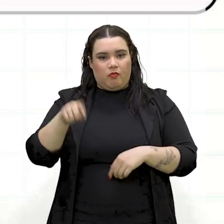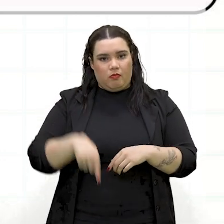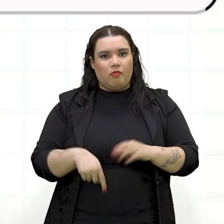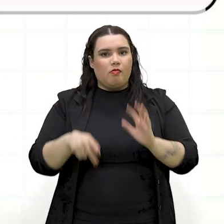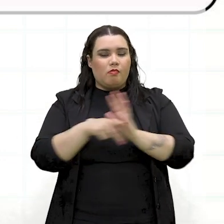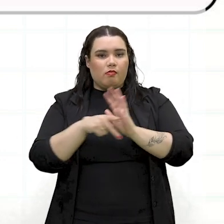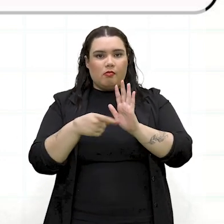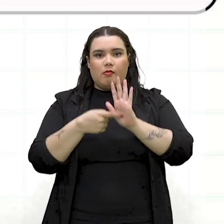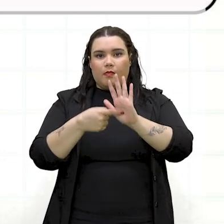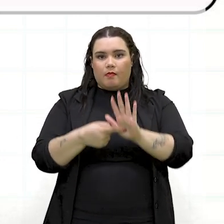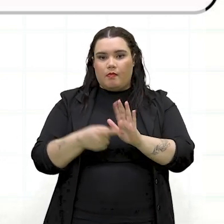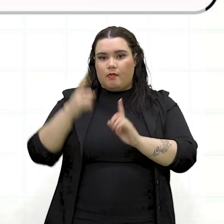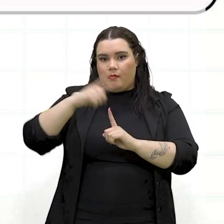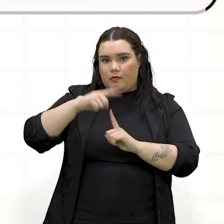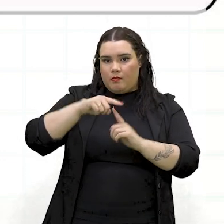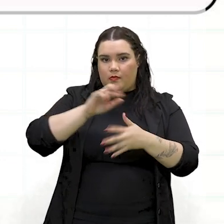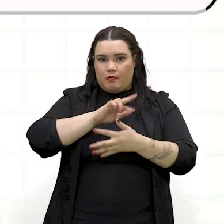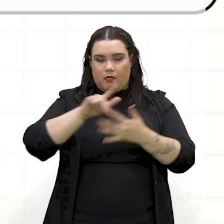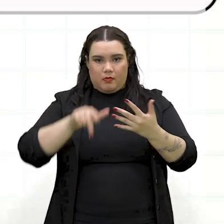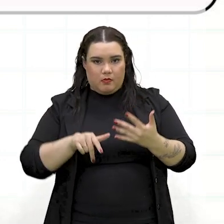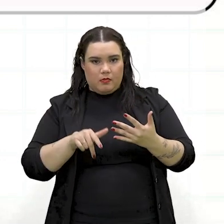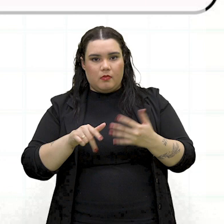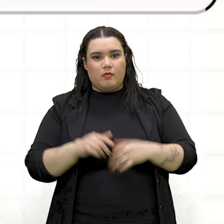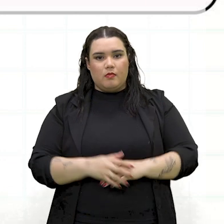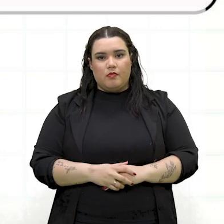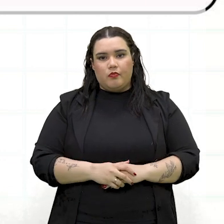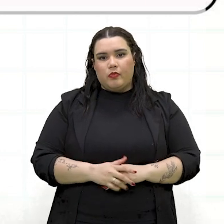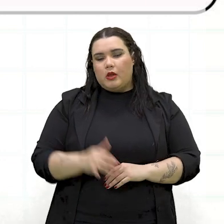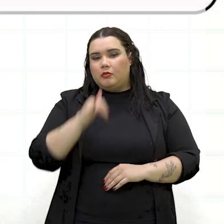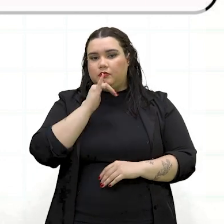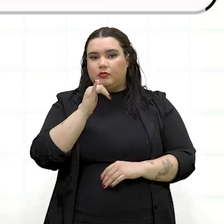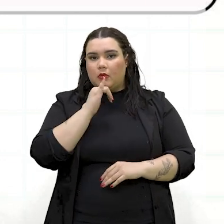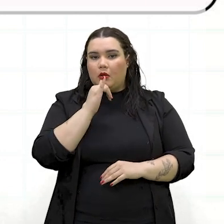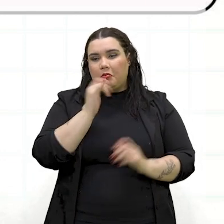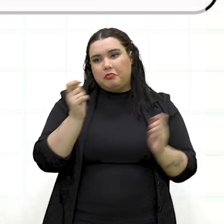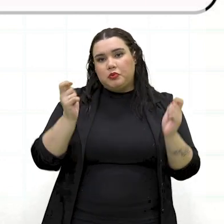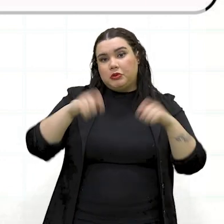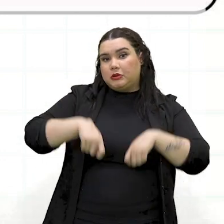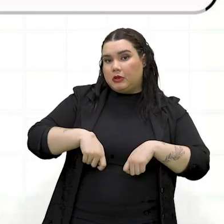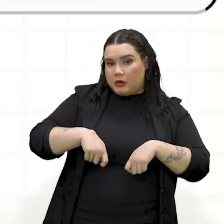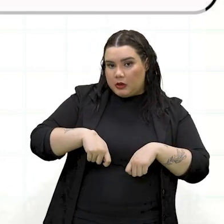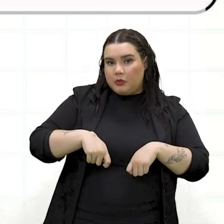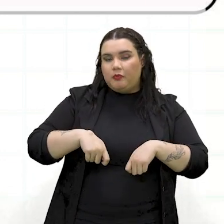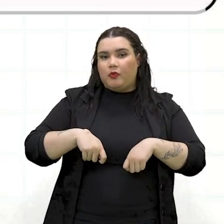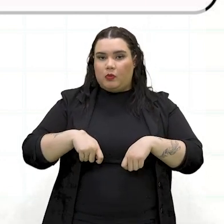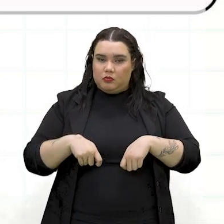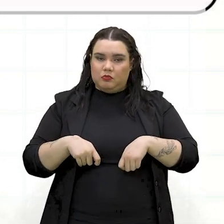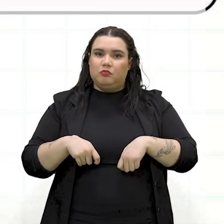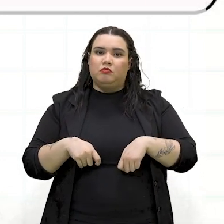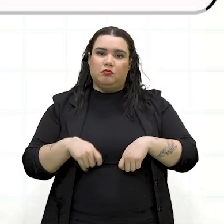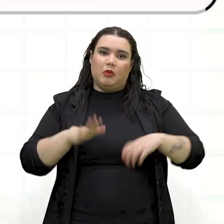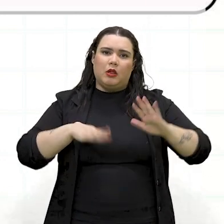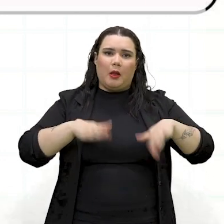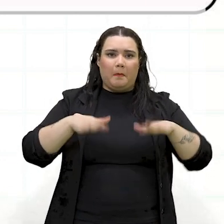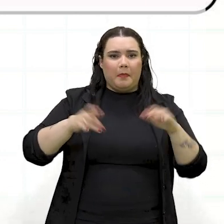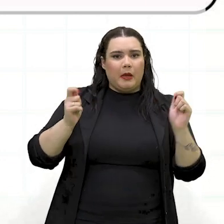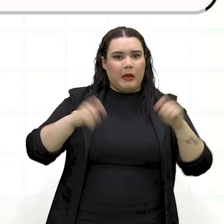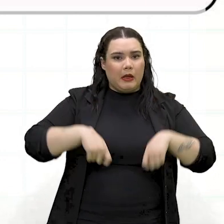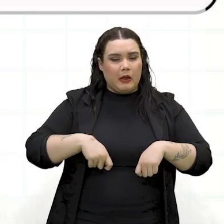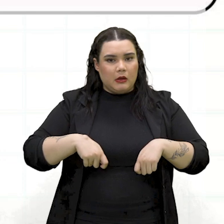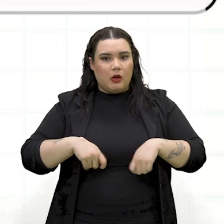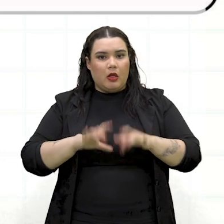para indicar modalidade, isto é, pode ser uma probabilidade, pode ser uma capacidade,